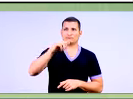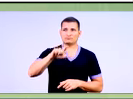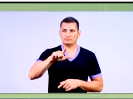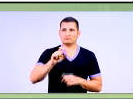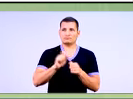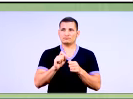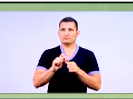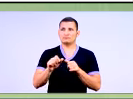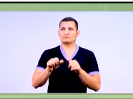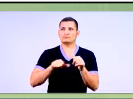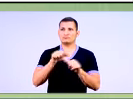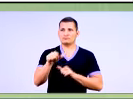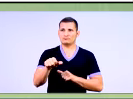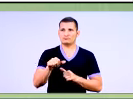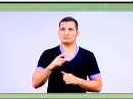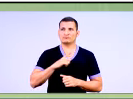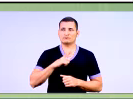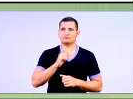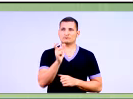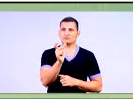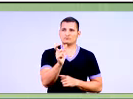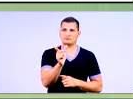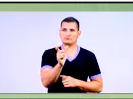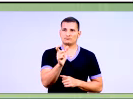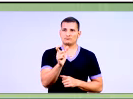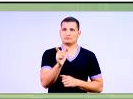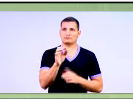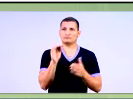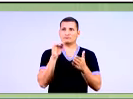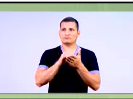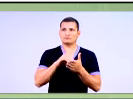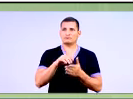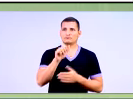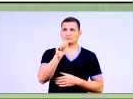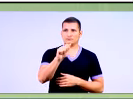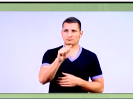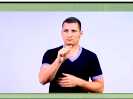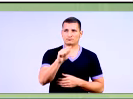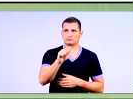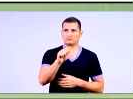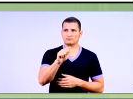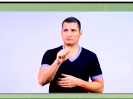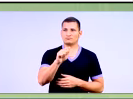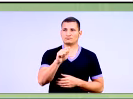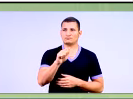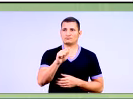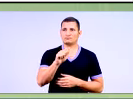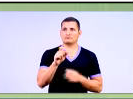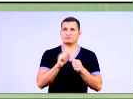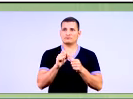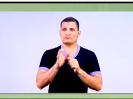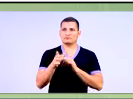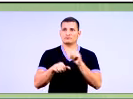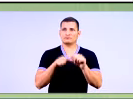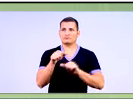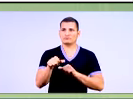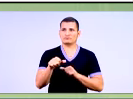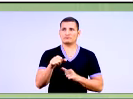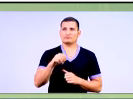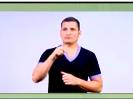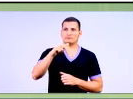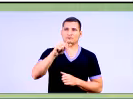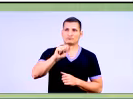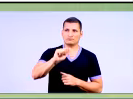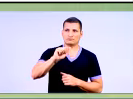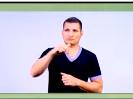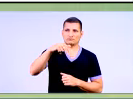Eu tinha a raiz da palavra, o núcleo normal, acrescentei a e fez toda uma modificação. Anormal, algo que